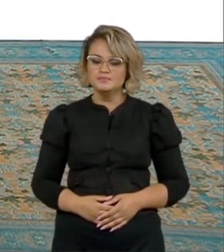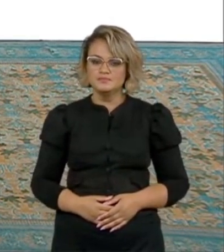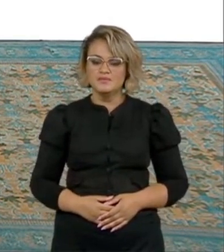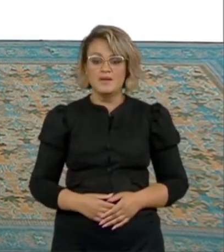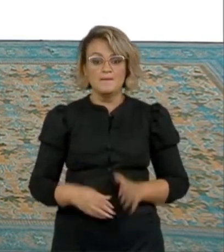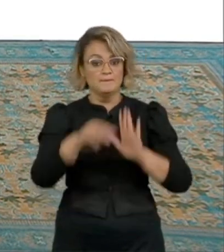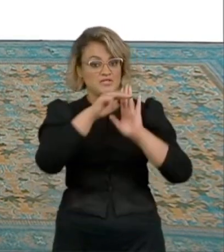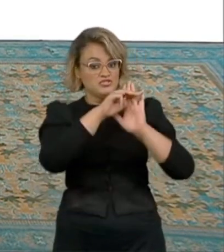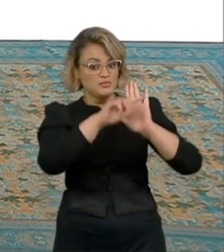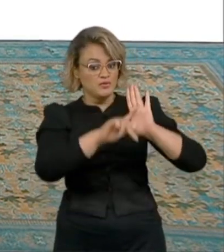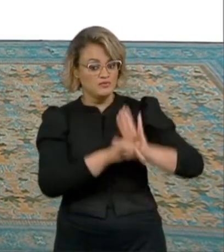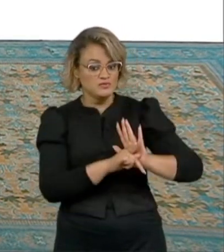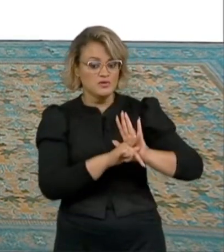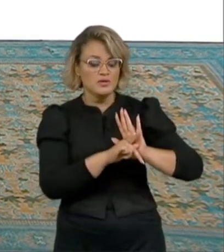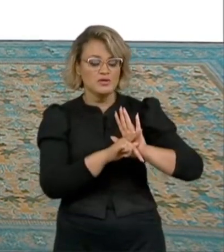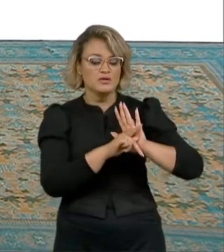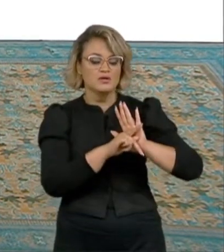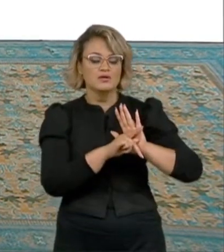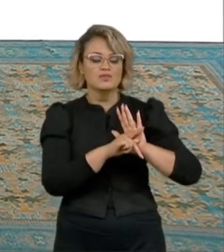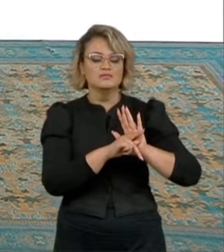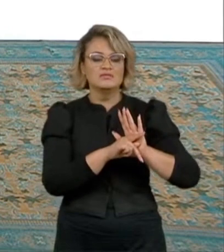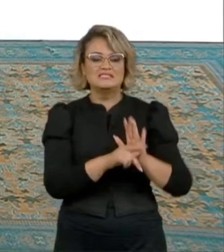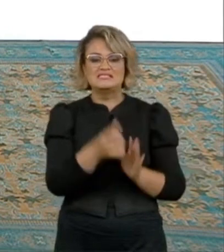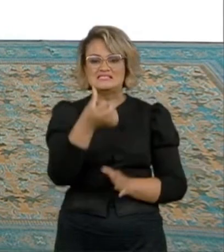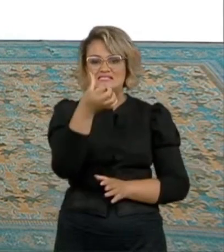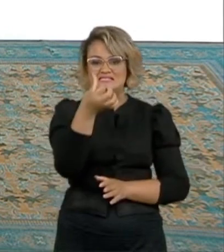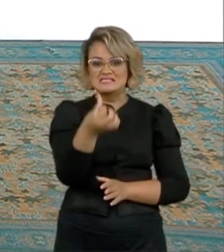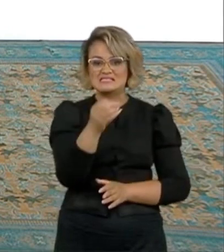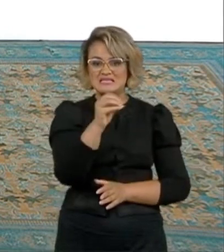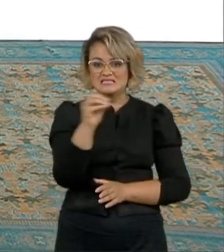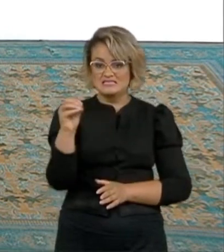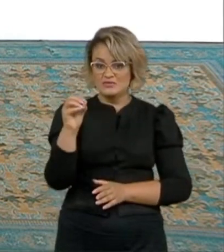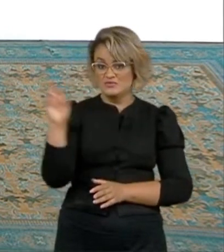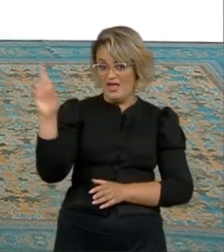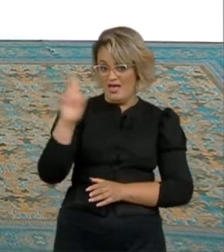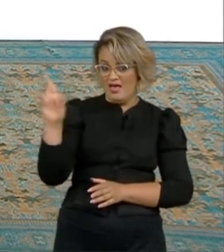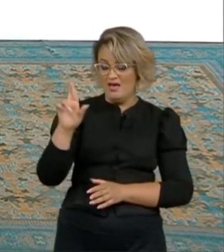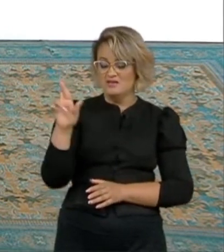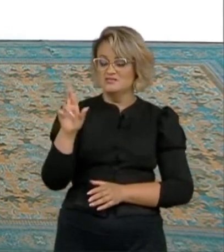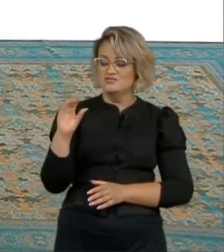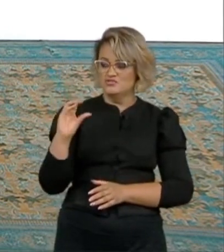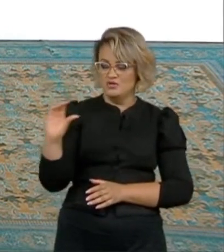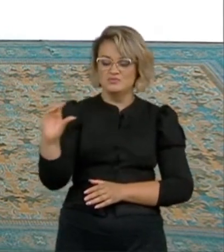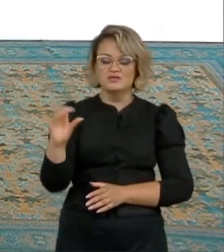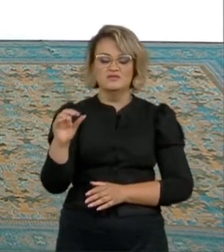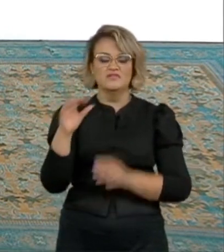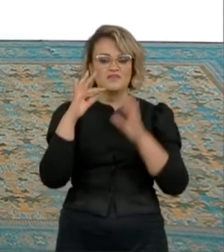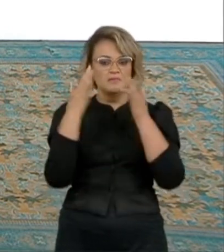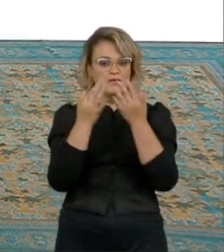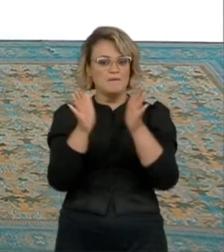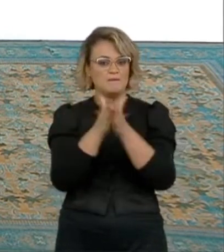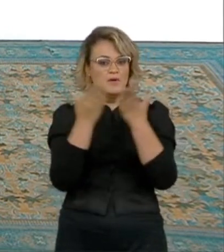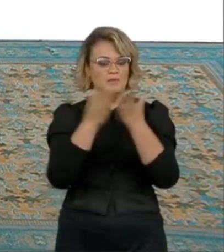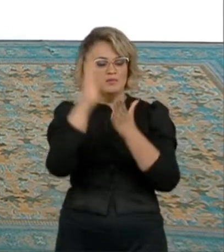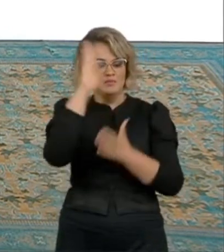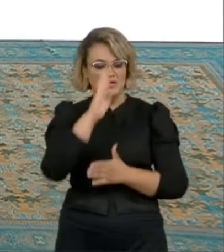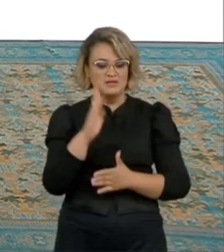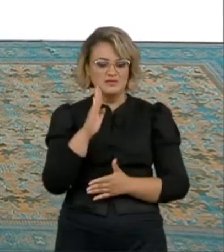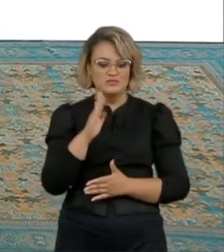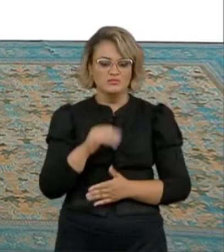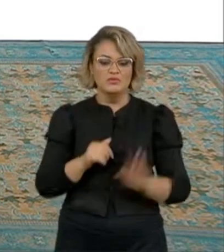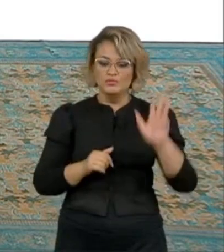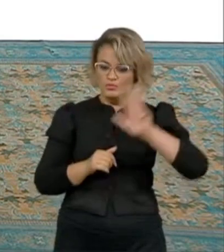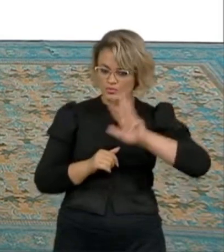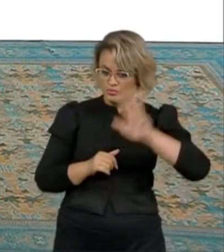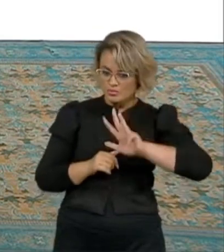Medida Provisória dos r$ 600 para as famílias pobres do Brasil o Presidente